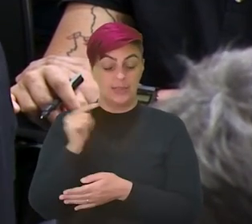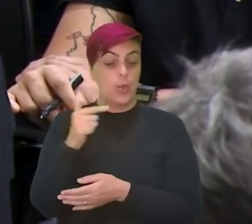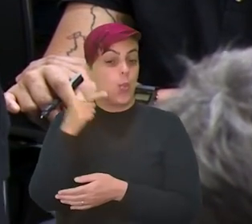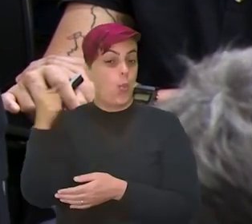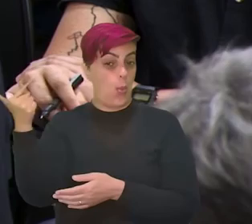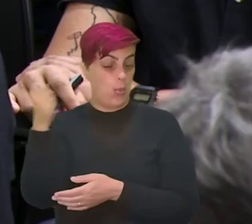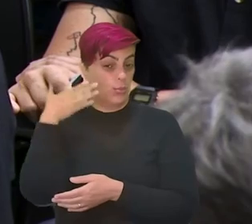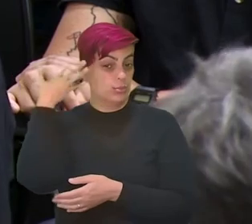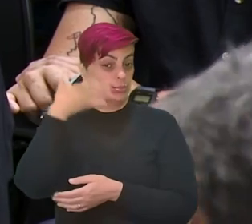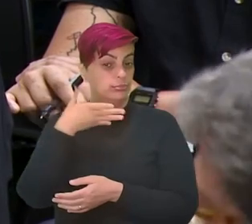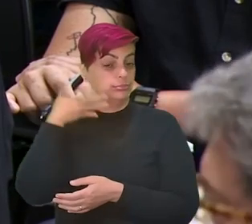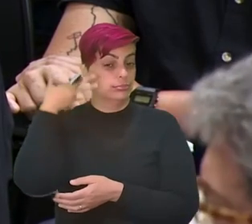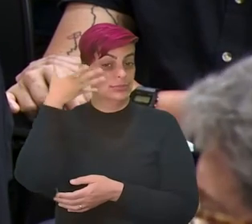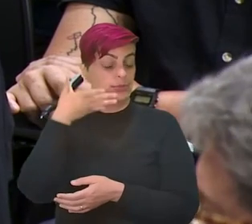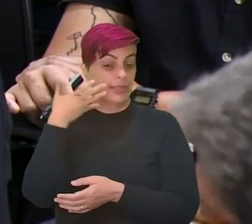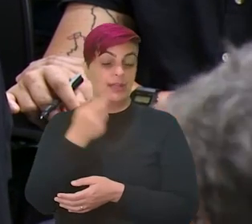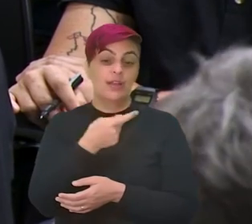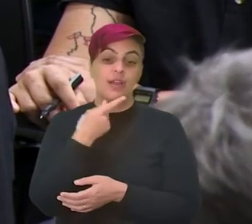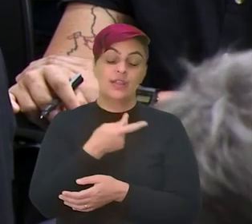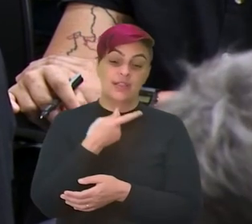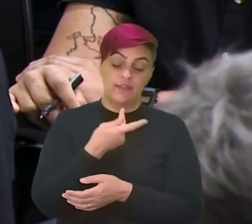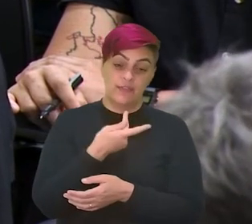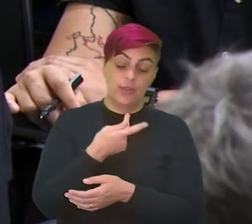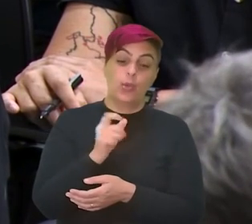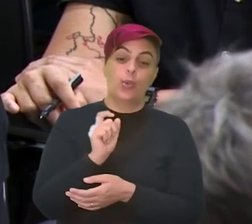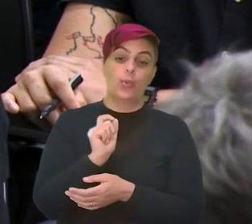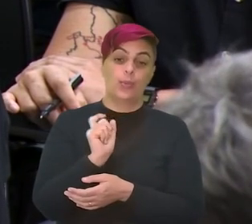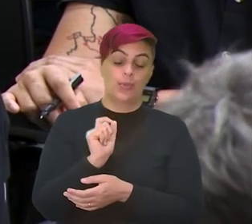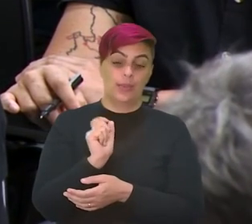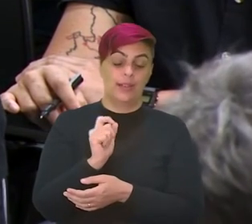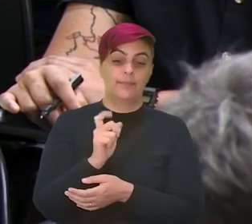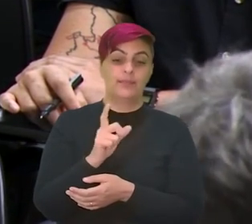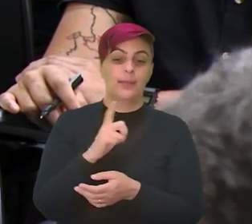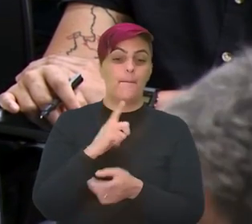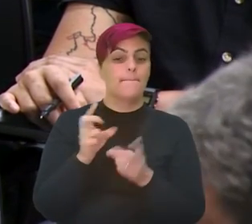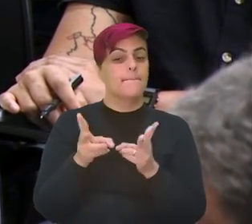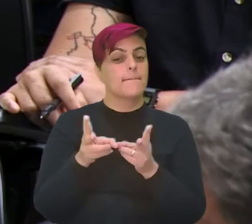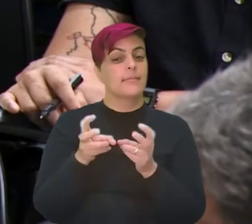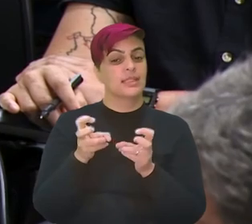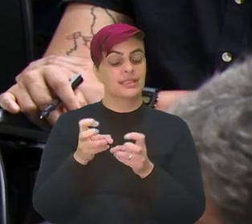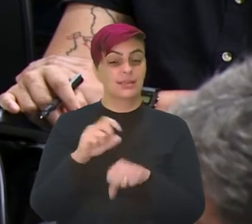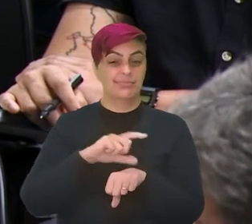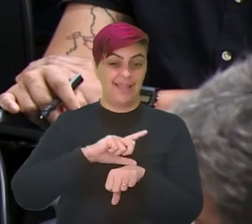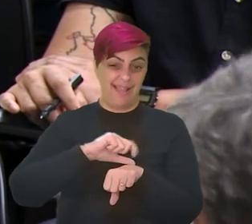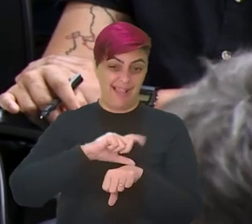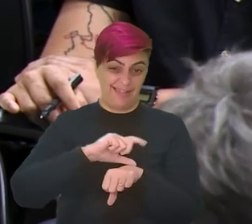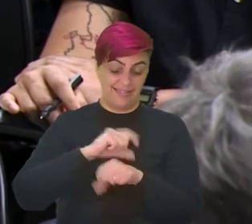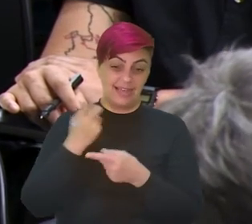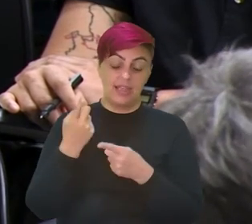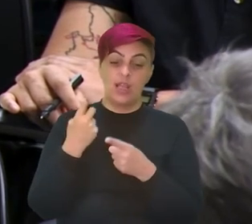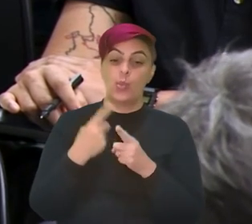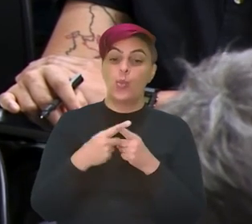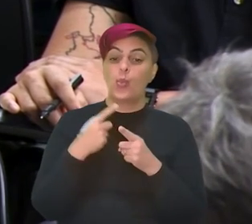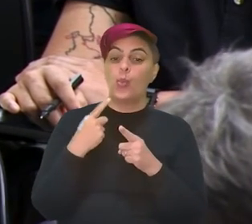outras palestras, em aulas inaugurais, a senhora diz que tem uma percepção de que esse atraso